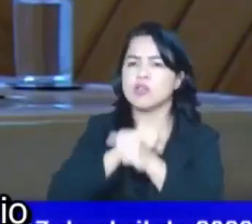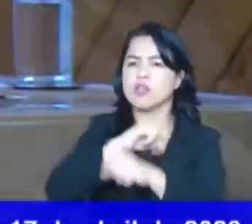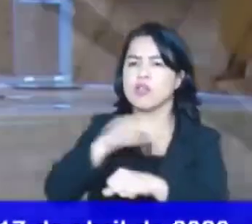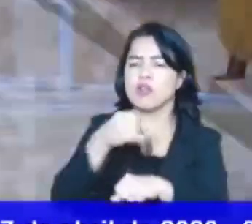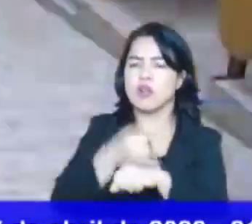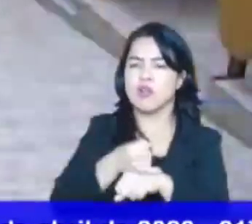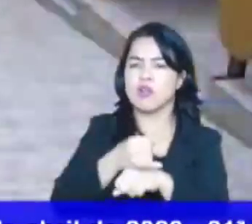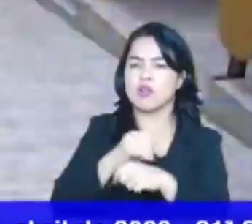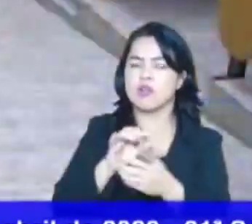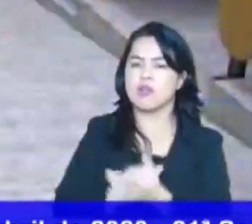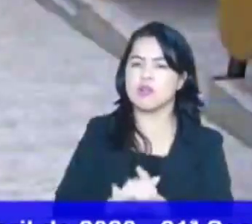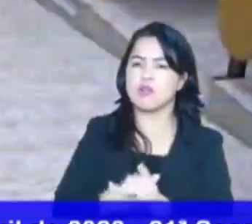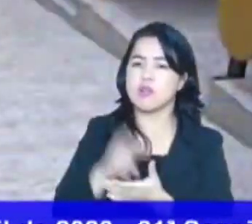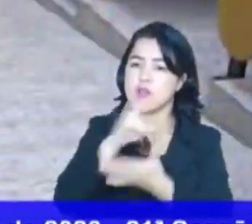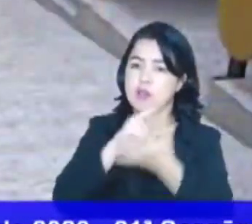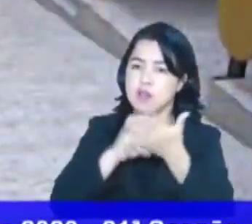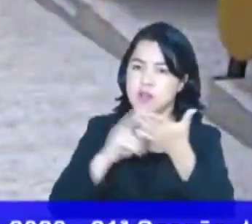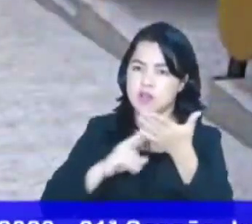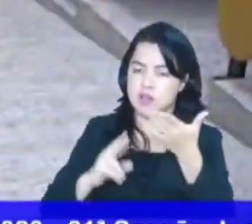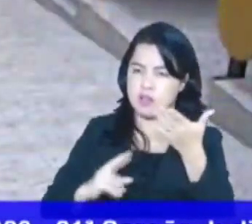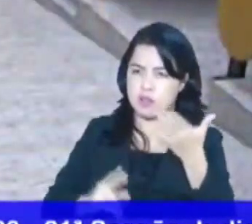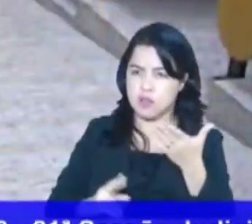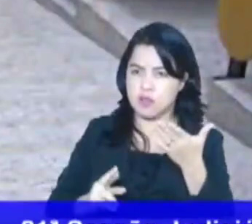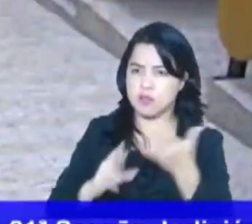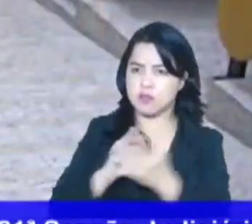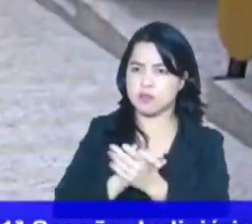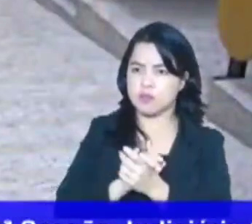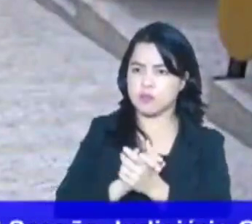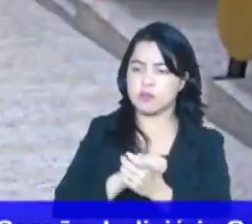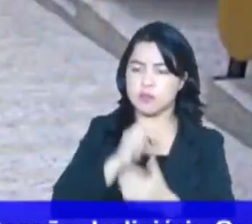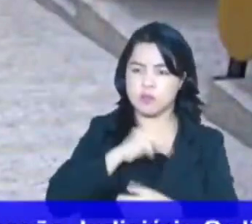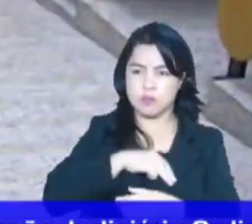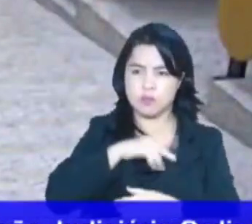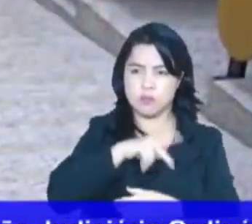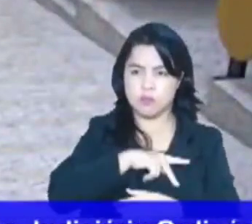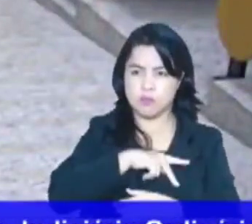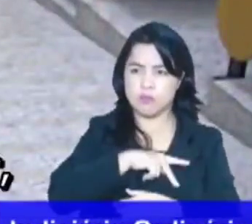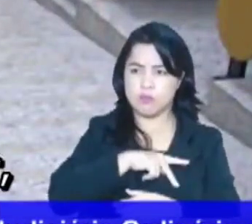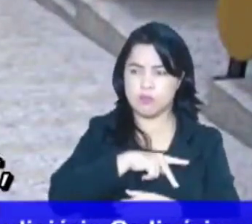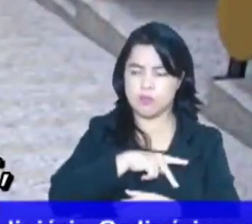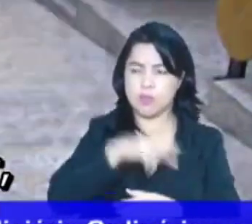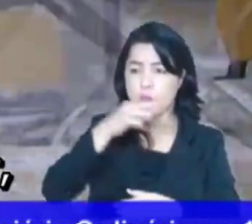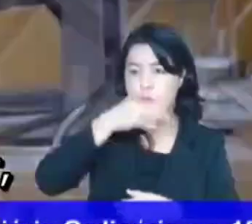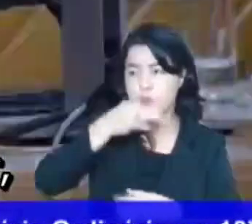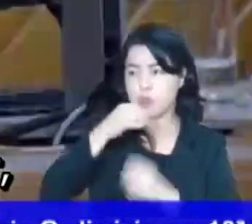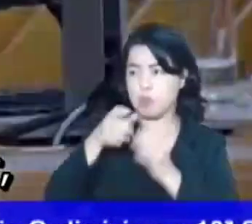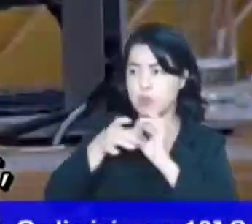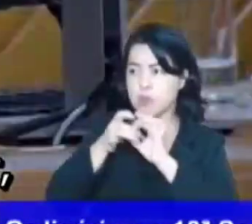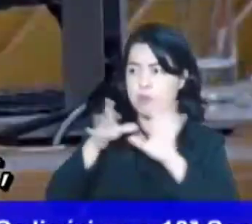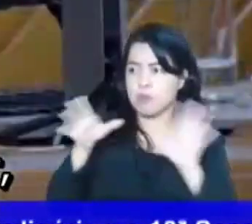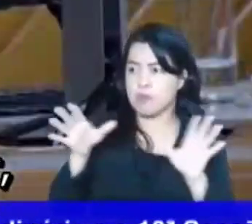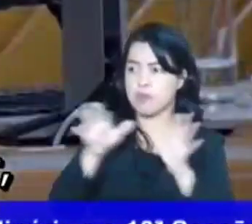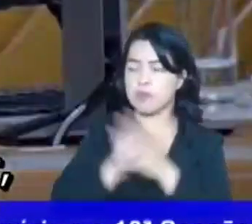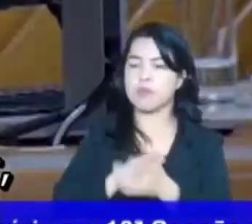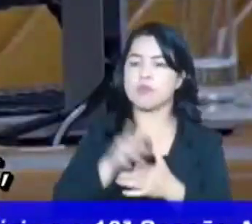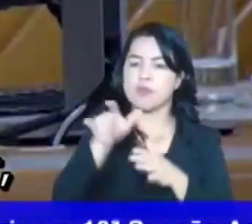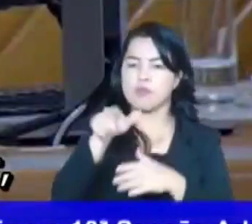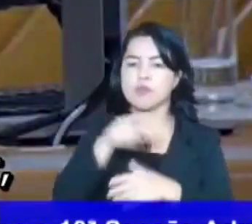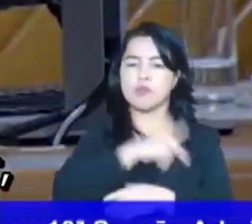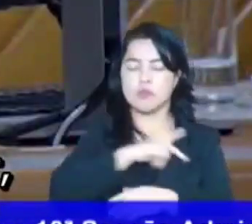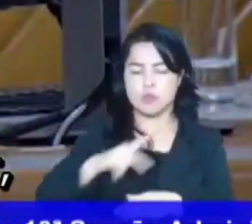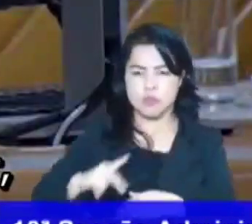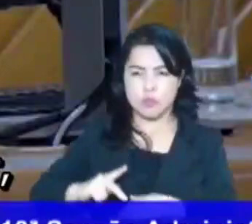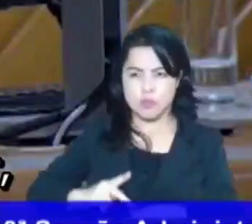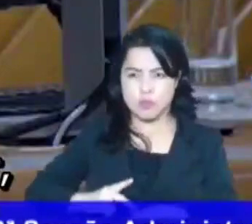relatório. Imagem ampla do plenário. Oral, né? O Ministério Público com a palavra. Foco no procurador do Ministério